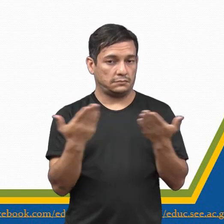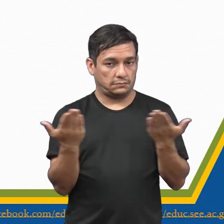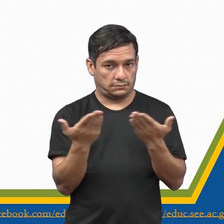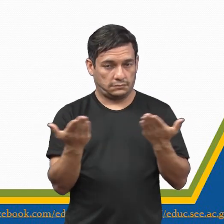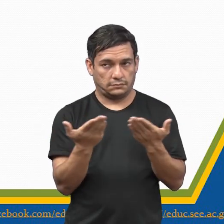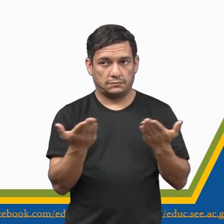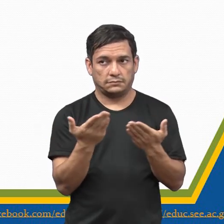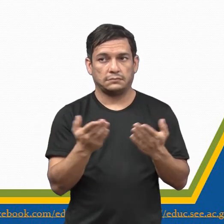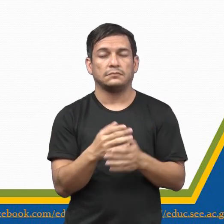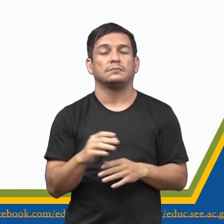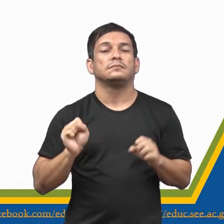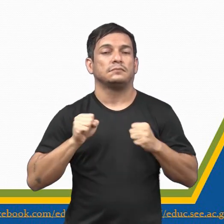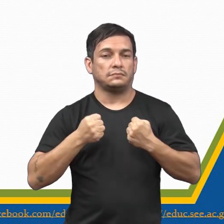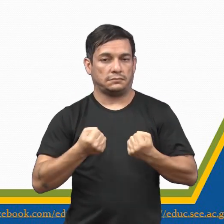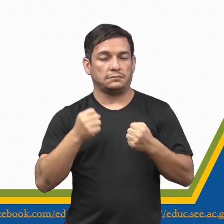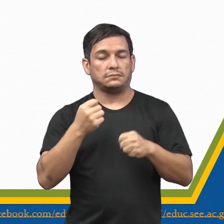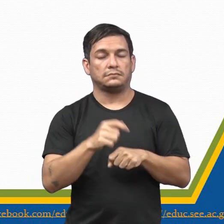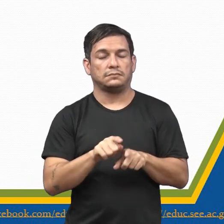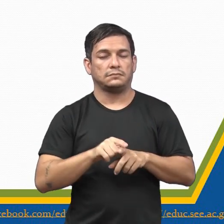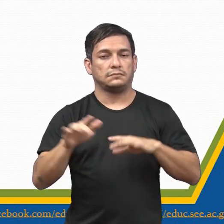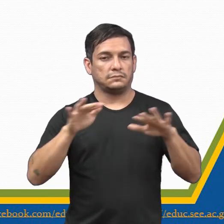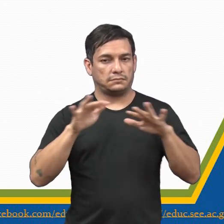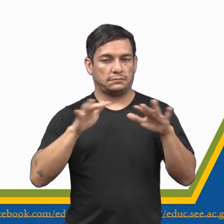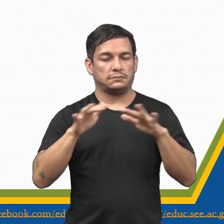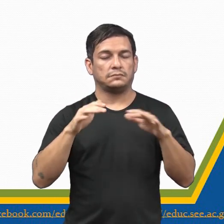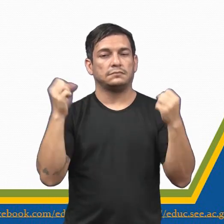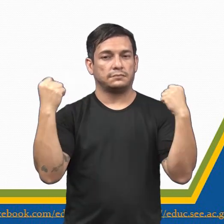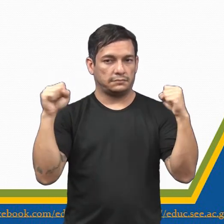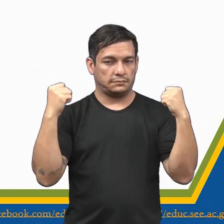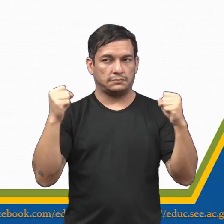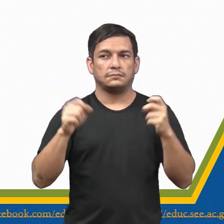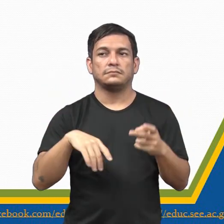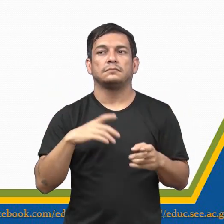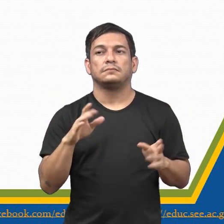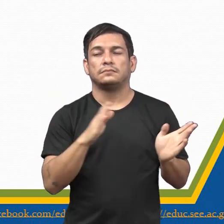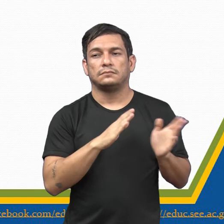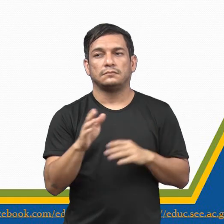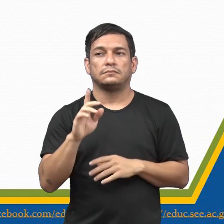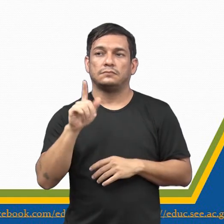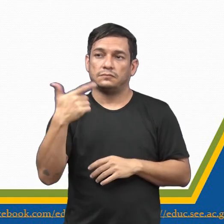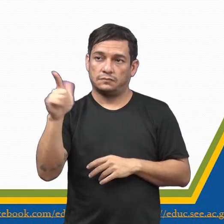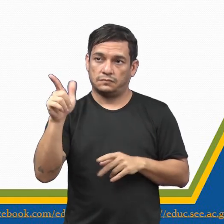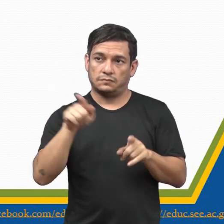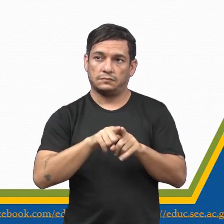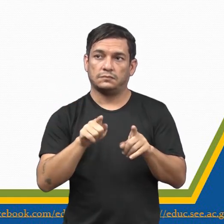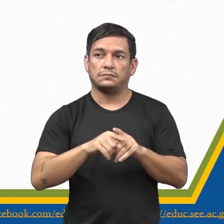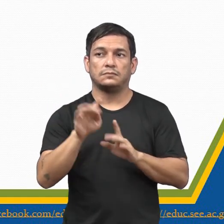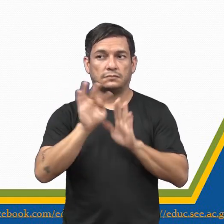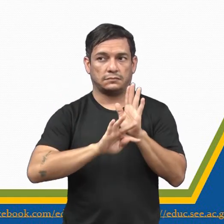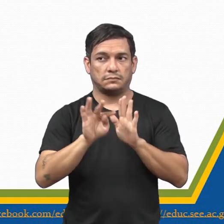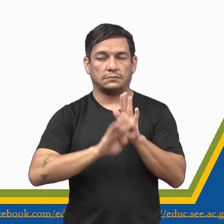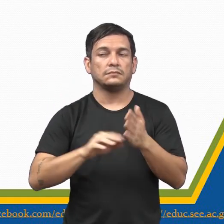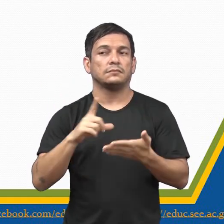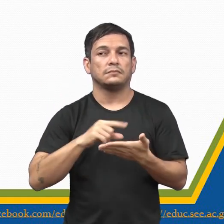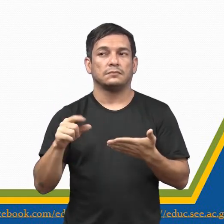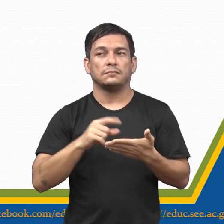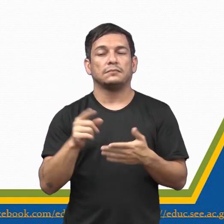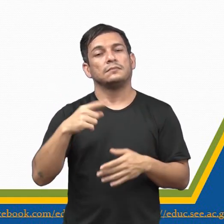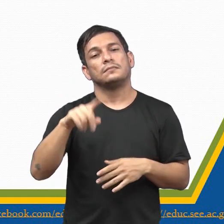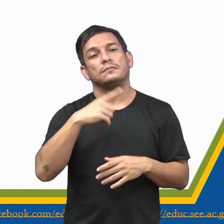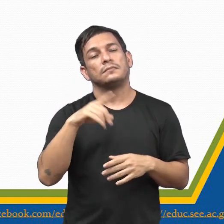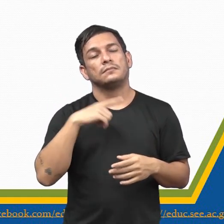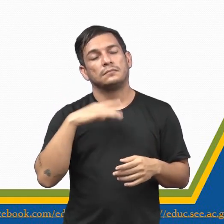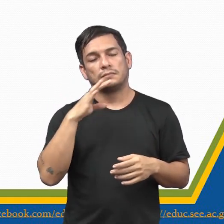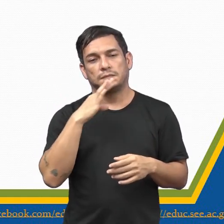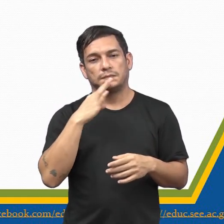hoje, sobre o esforço e a intensidade durante o exercício físico. Esse próximo link também é um texto, um artigo, para vocês terem um